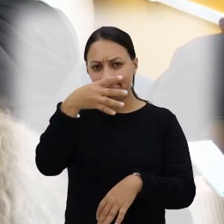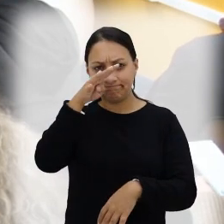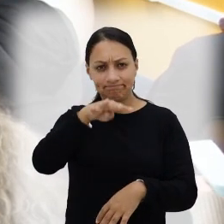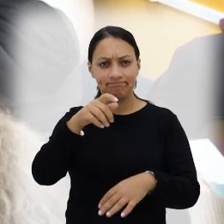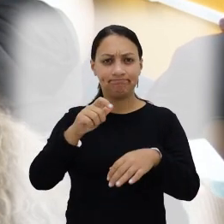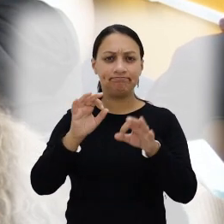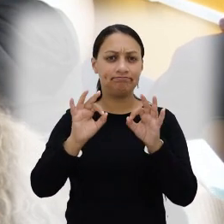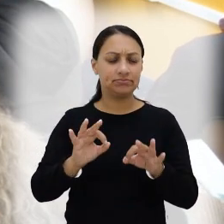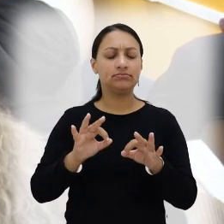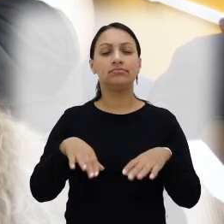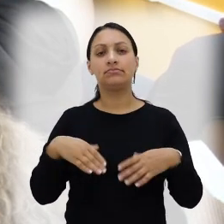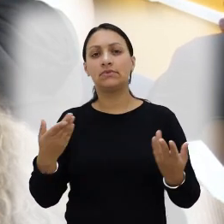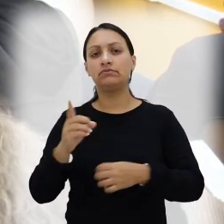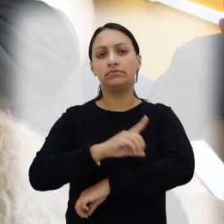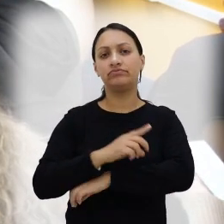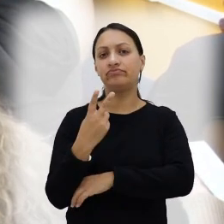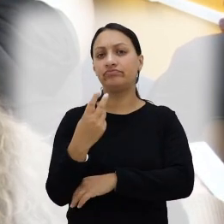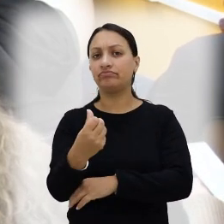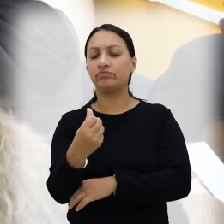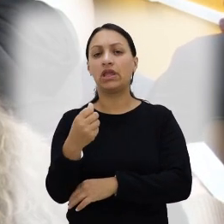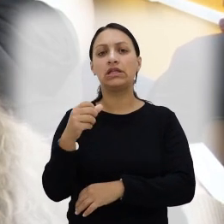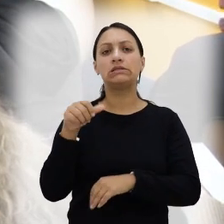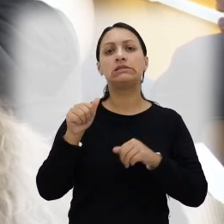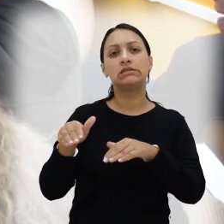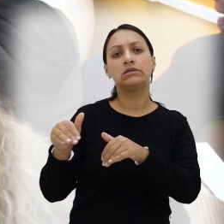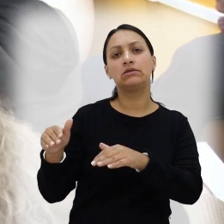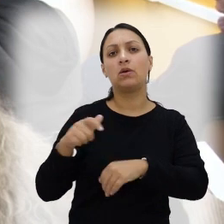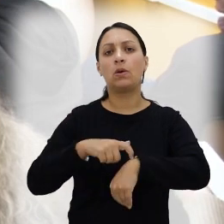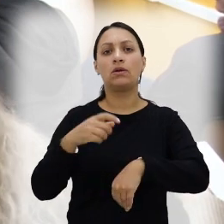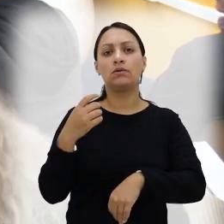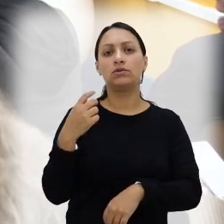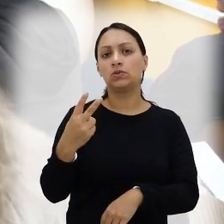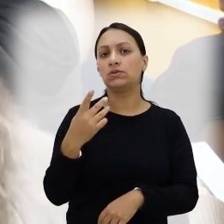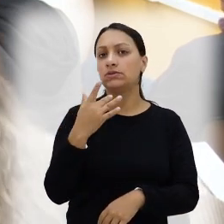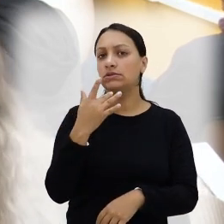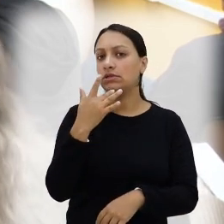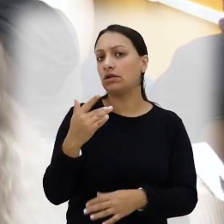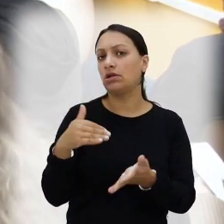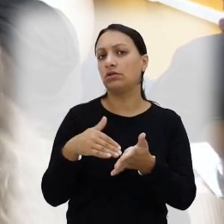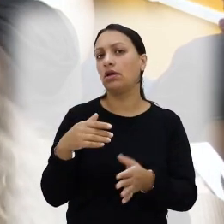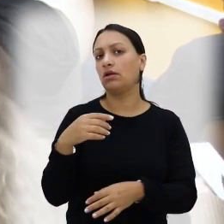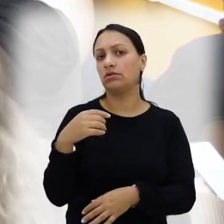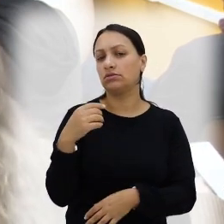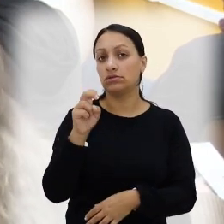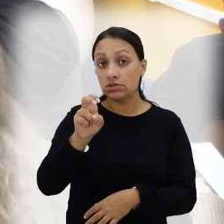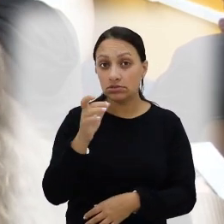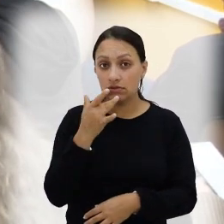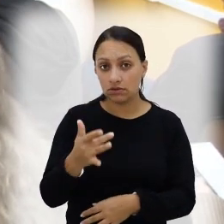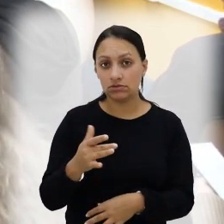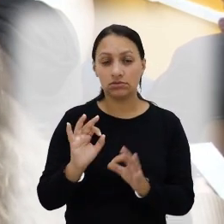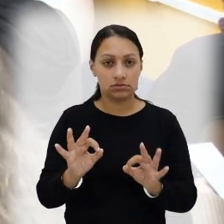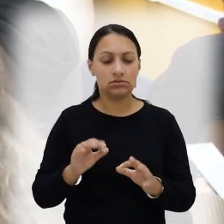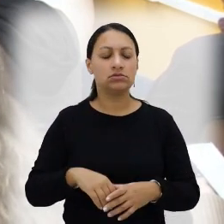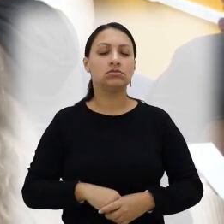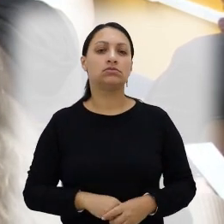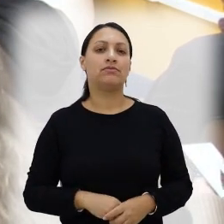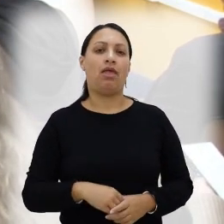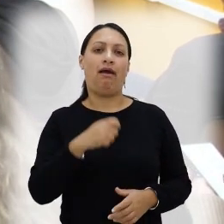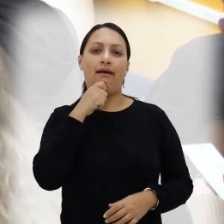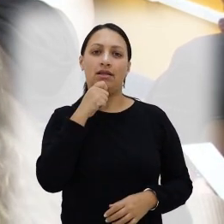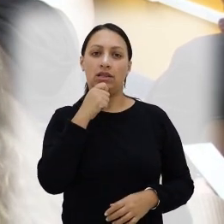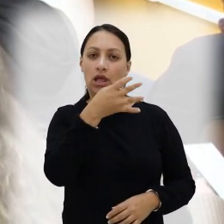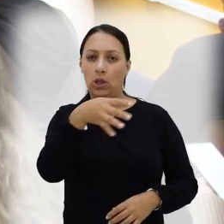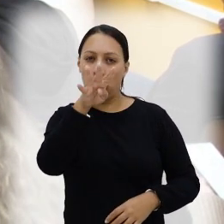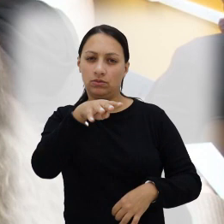saber, dia 26/9 vai ser das 14 às 17. A janela de horário, né, a gente ainda não